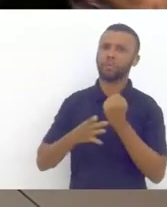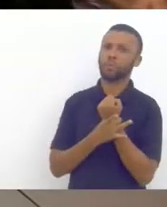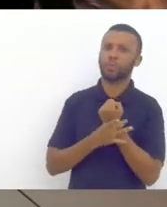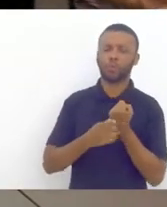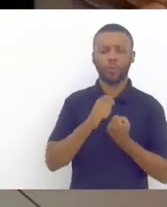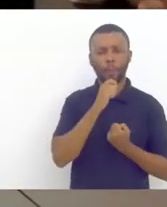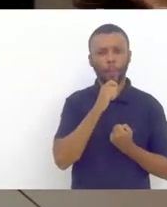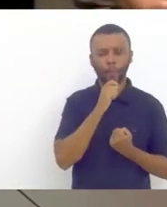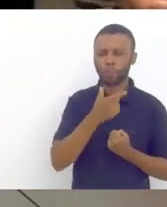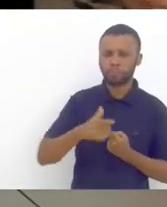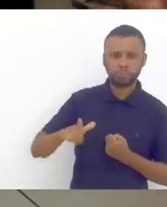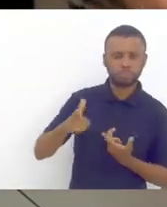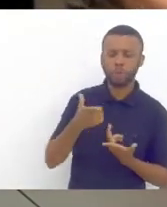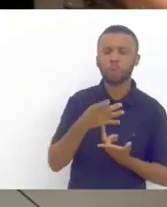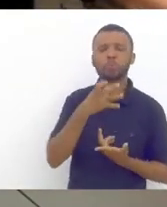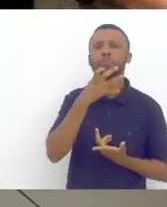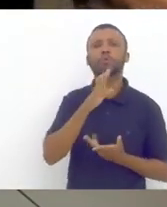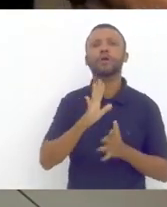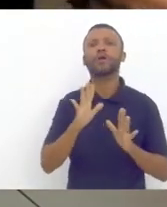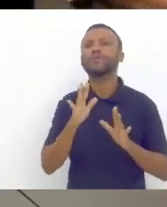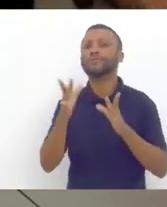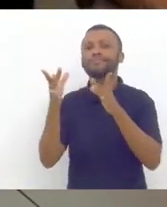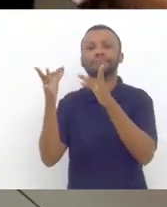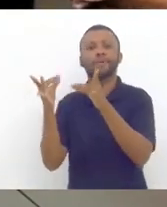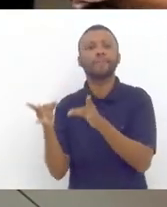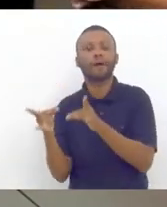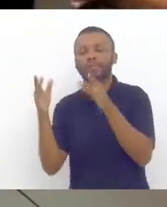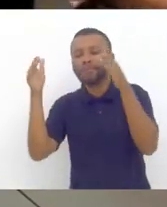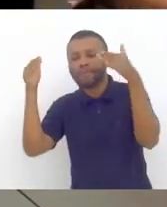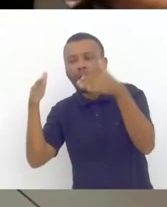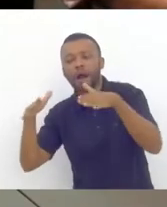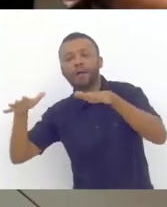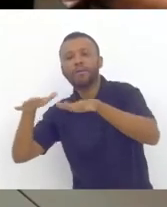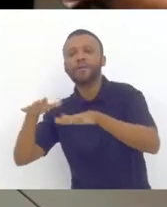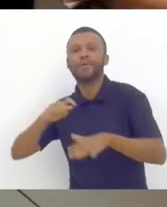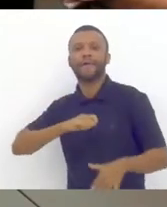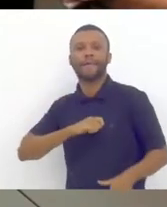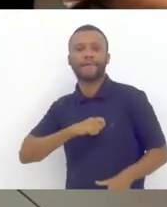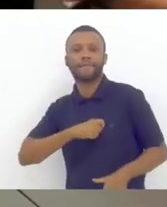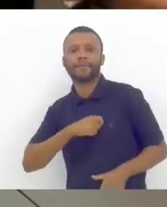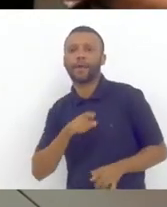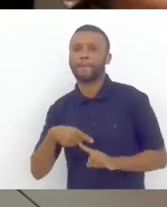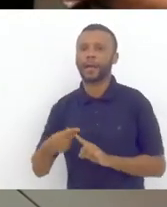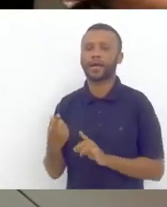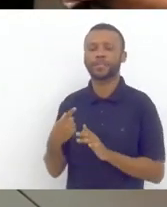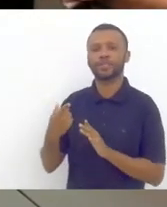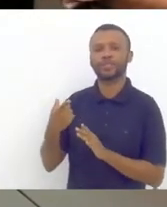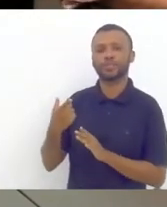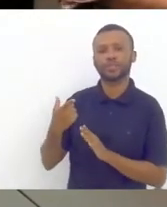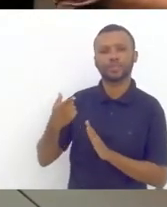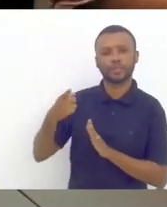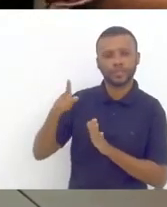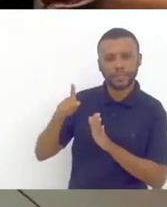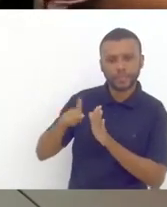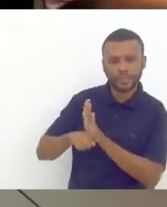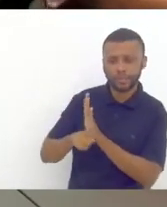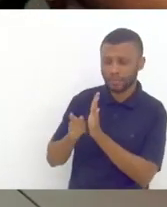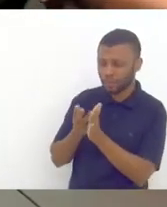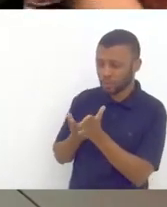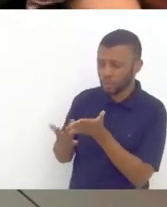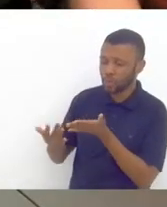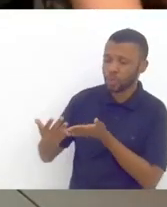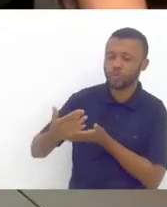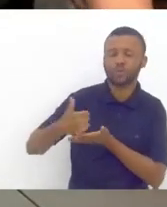de expertise técnica, né, que é muito mais fiscal e de tributação, mas é muito de, por um lado,